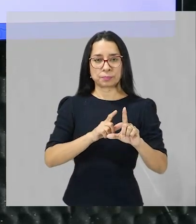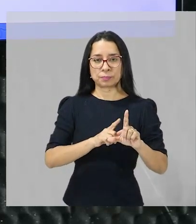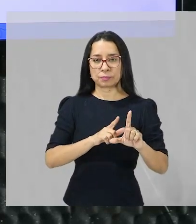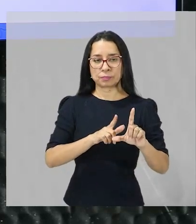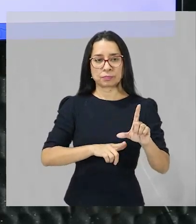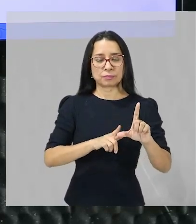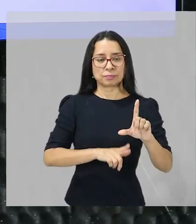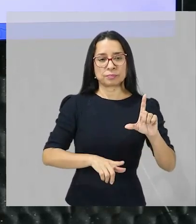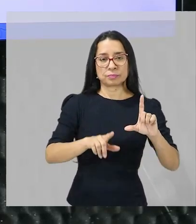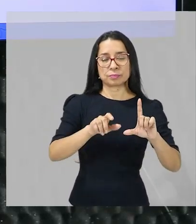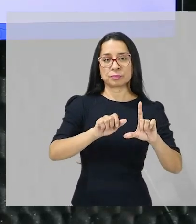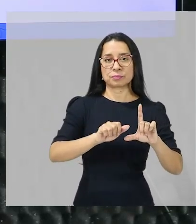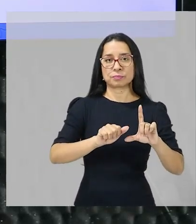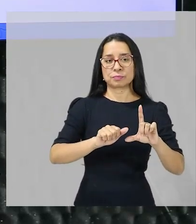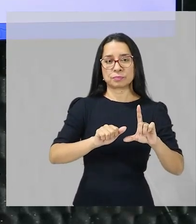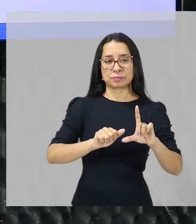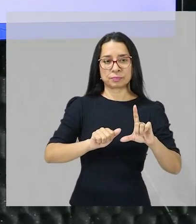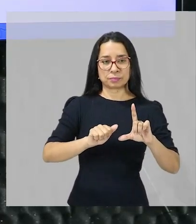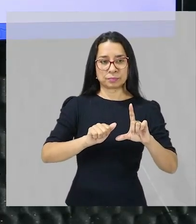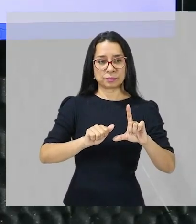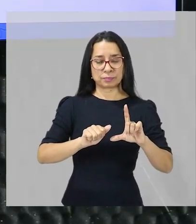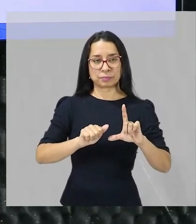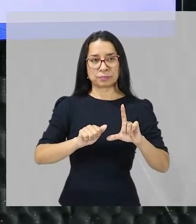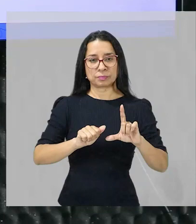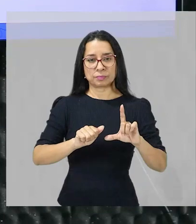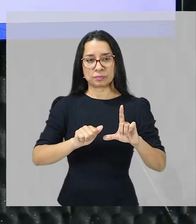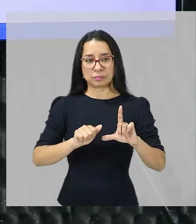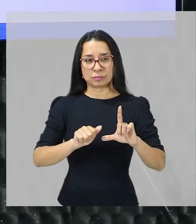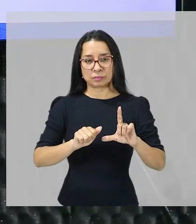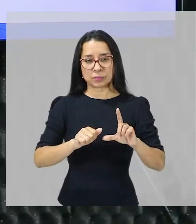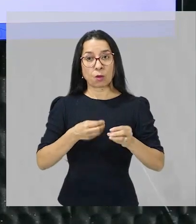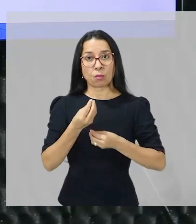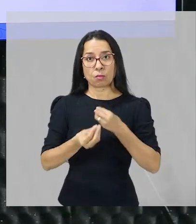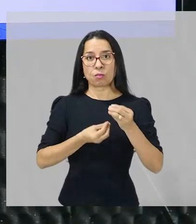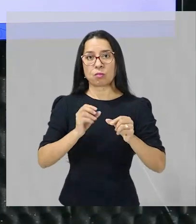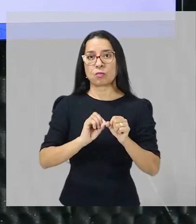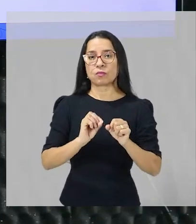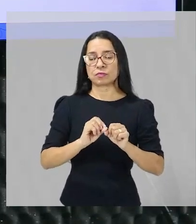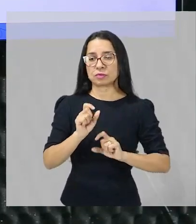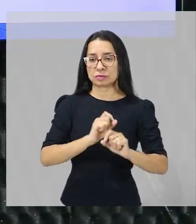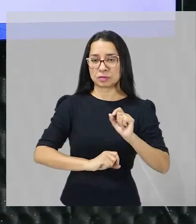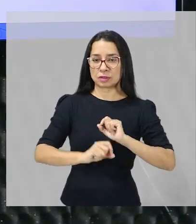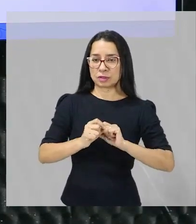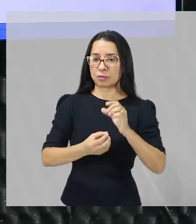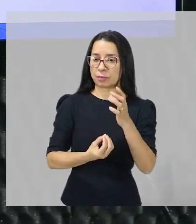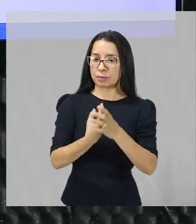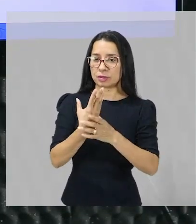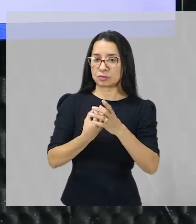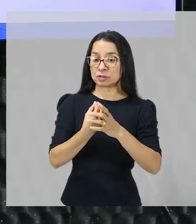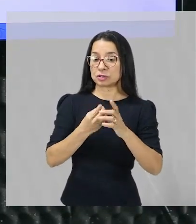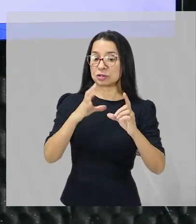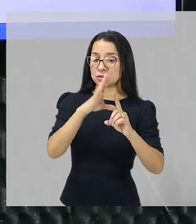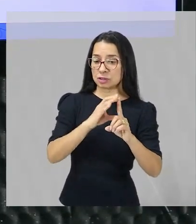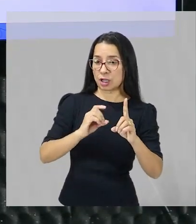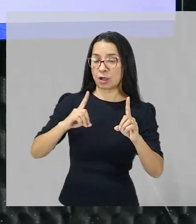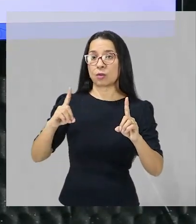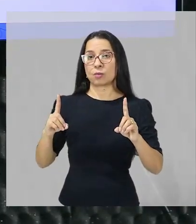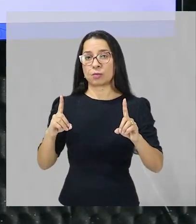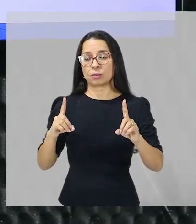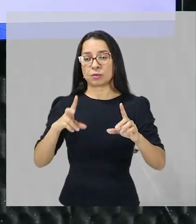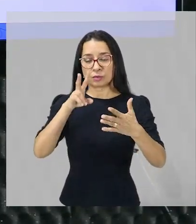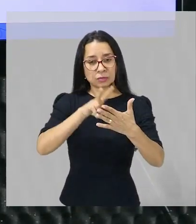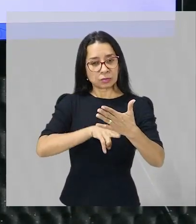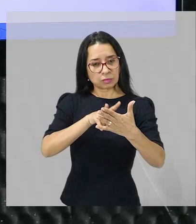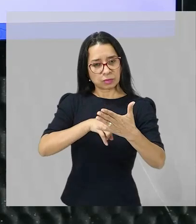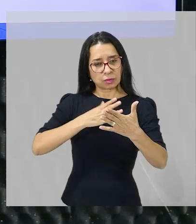eles apresentam, né, gente? Bem, o que ele está dizendo aí? Como é que eles fizeram para produzir esse clone? Vamos ler isso